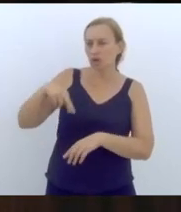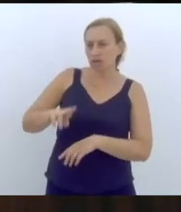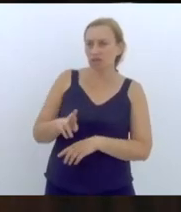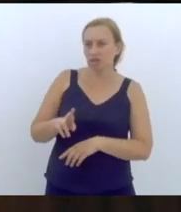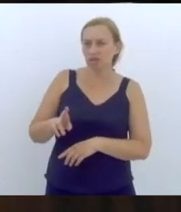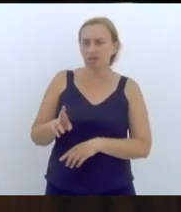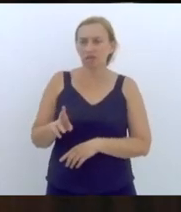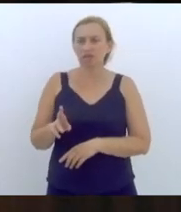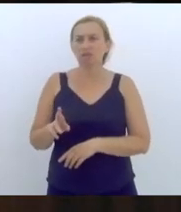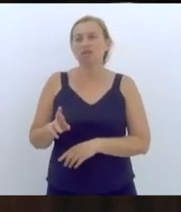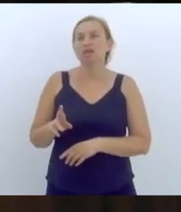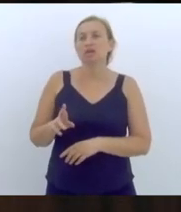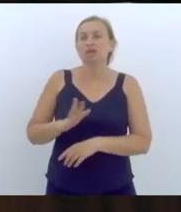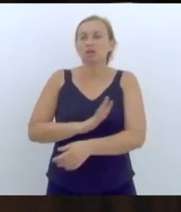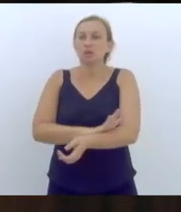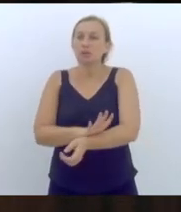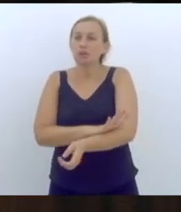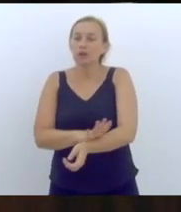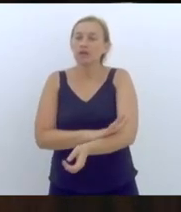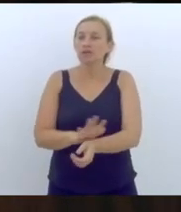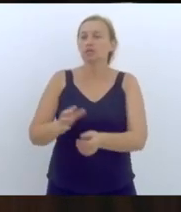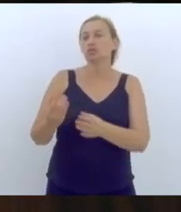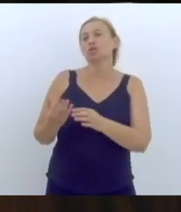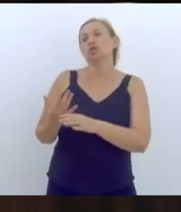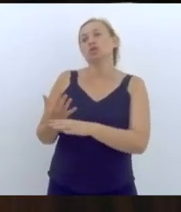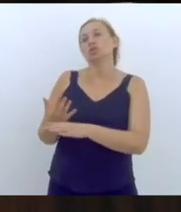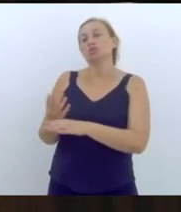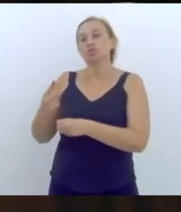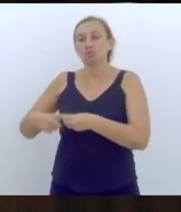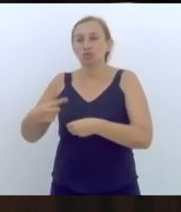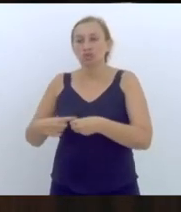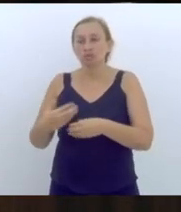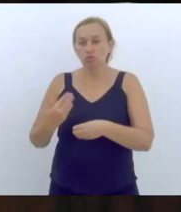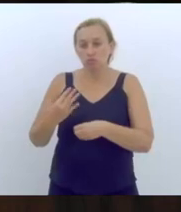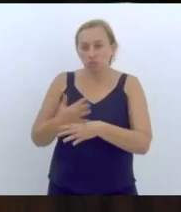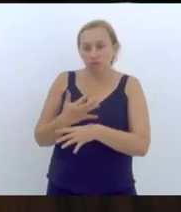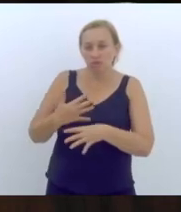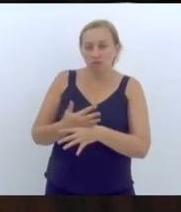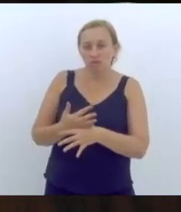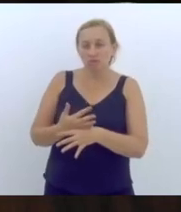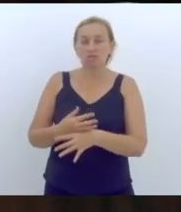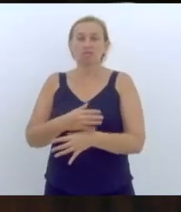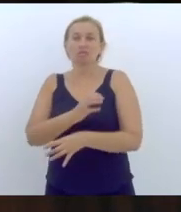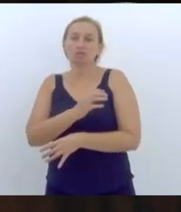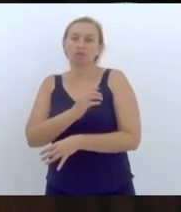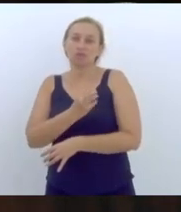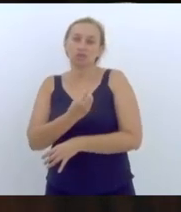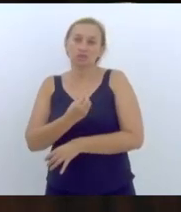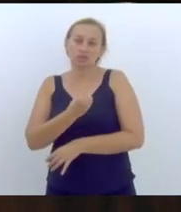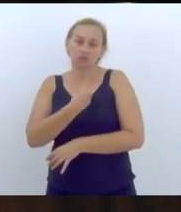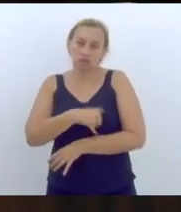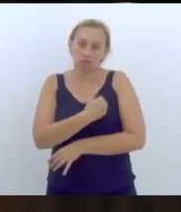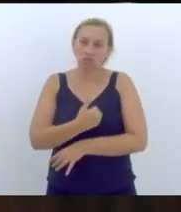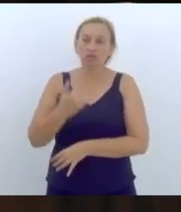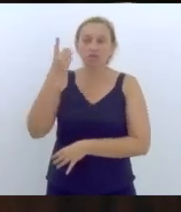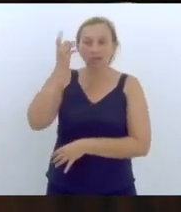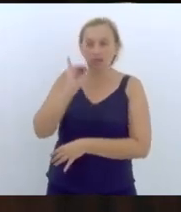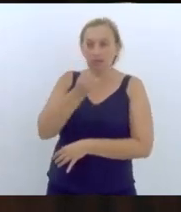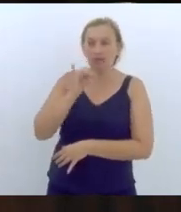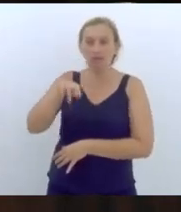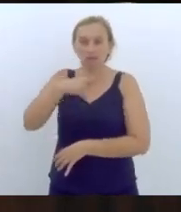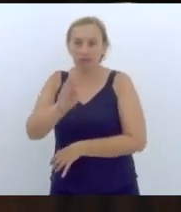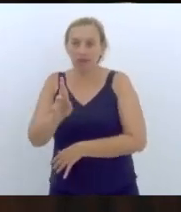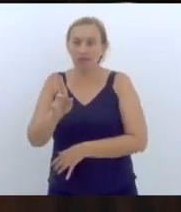município de São João de Meriti. Parecer da Comissão de Indicações Legislativas favorável. Relator, deputado Rosenberg Reis. Em